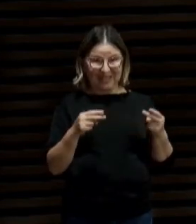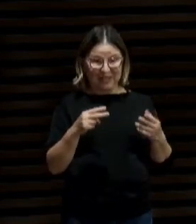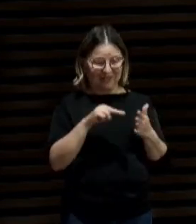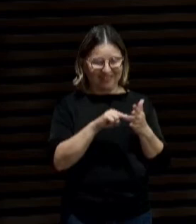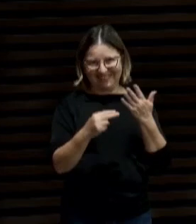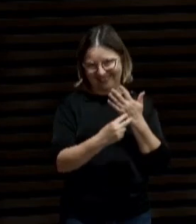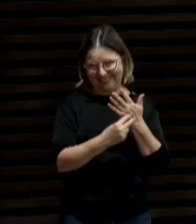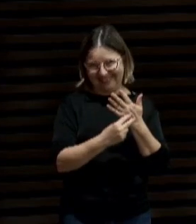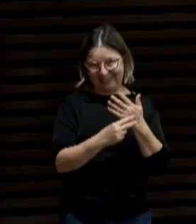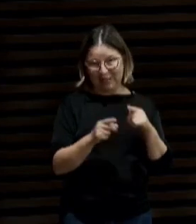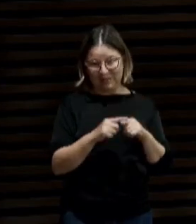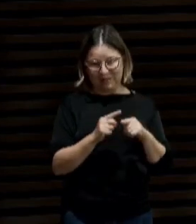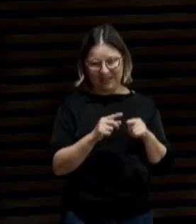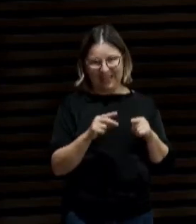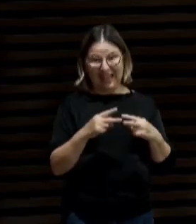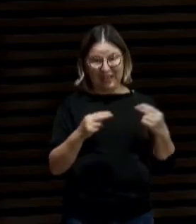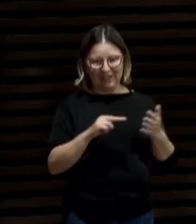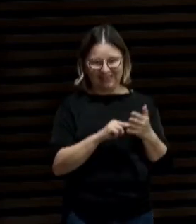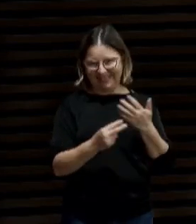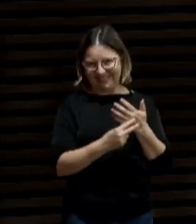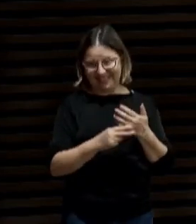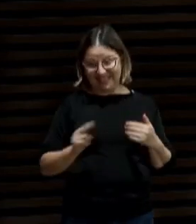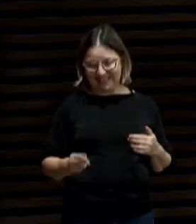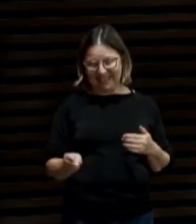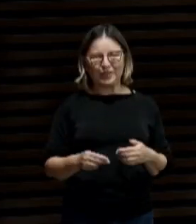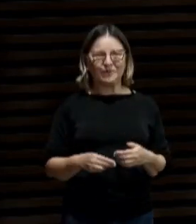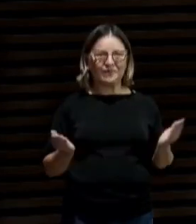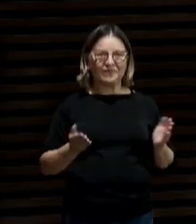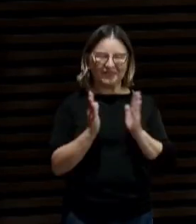se não veem são eternas. Vamos orar, meus amados?